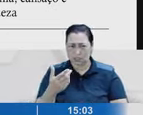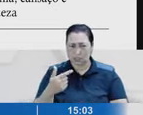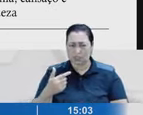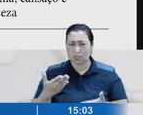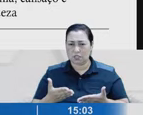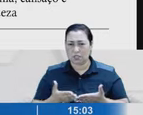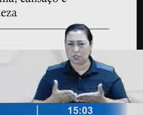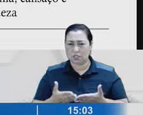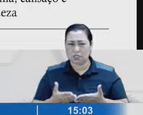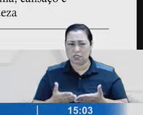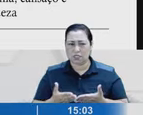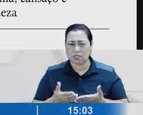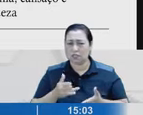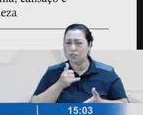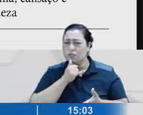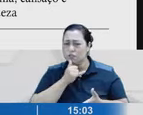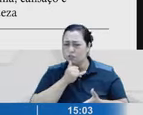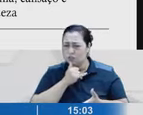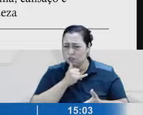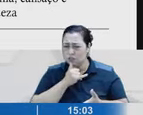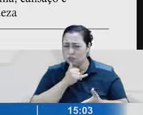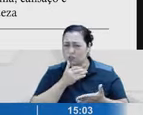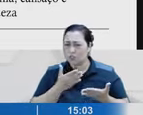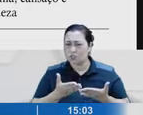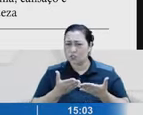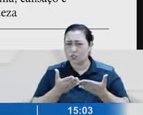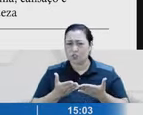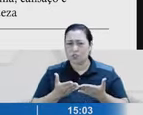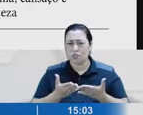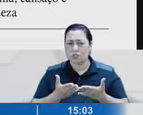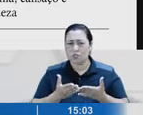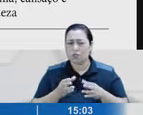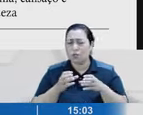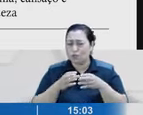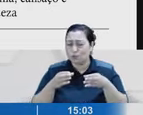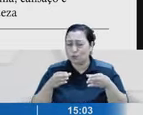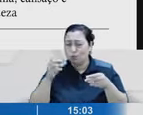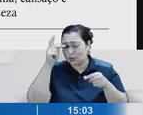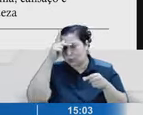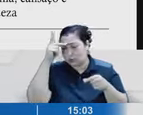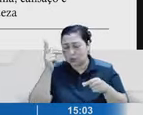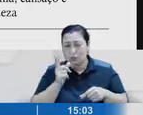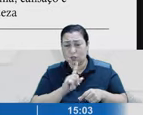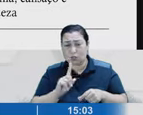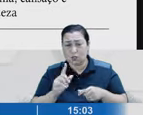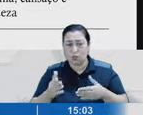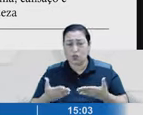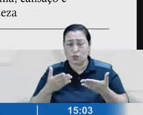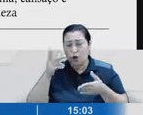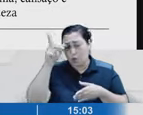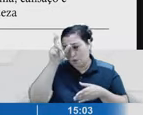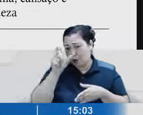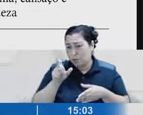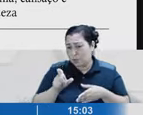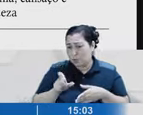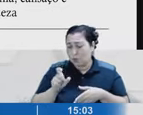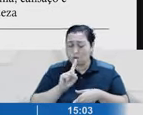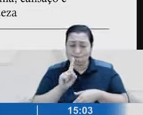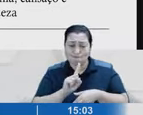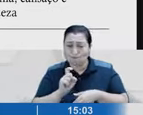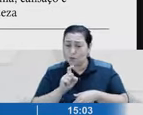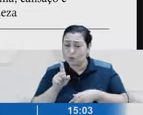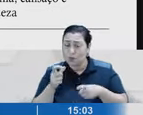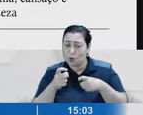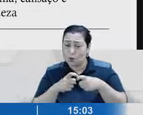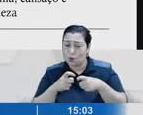Os sintomas são, infelizmente, eles são muito vagos e a maioria deles não leva a pessoa ao médico. Qual